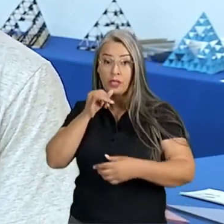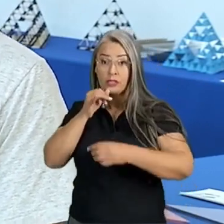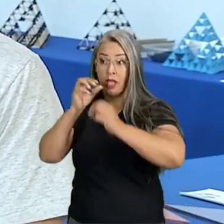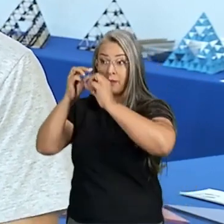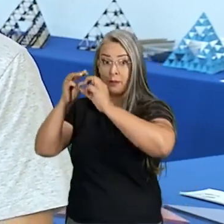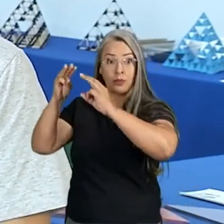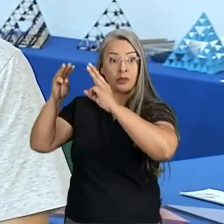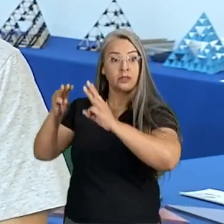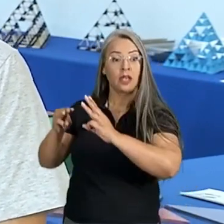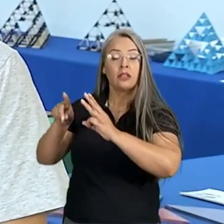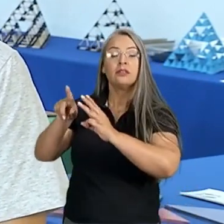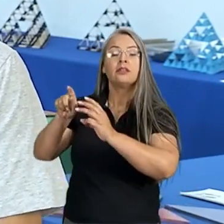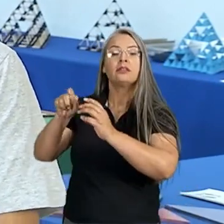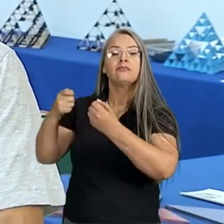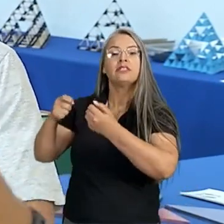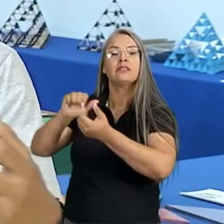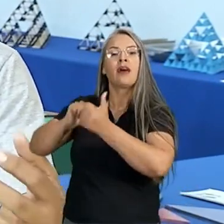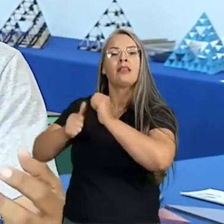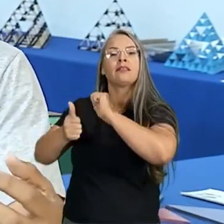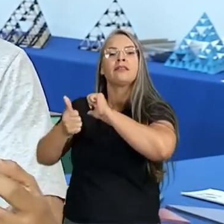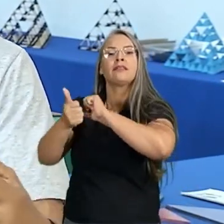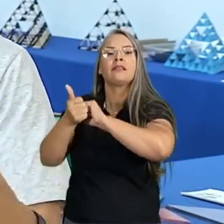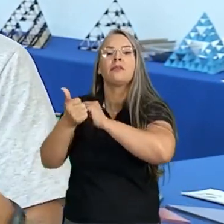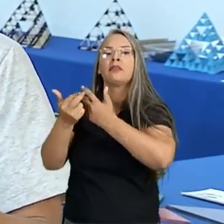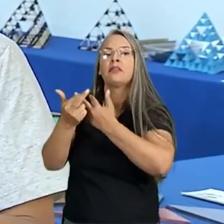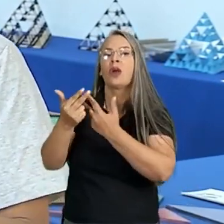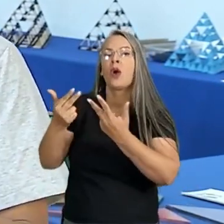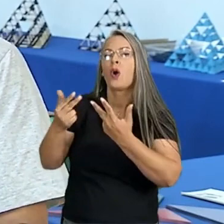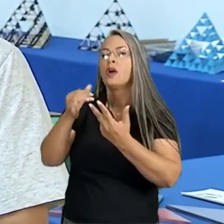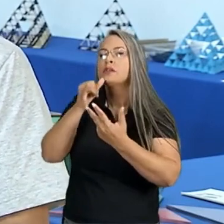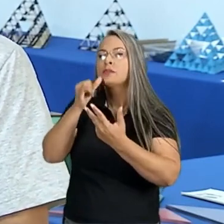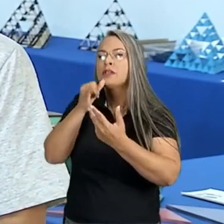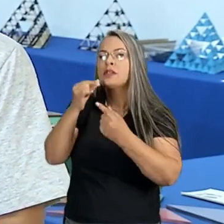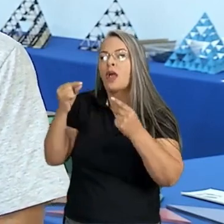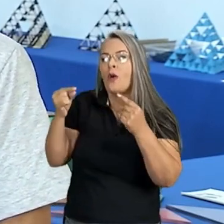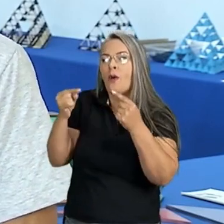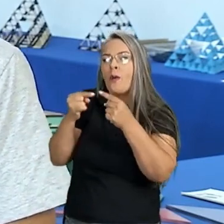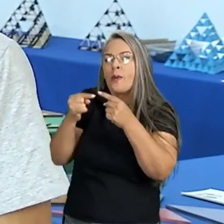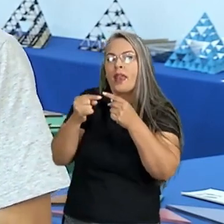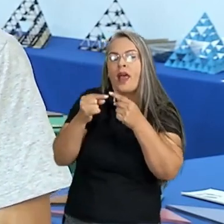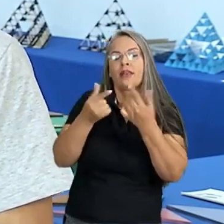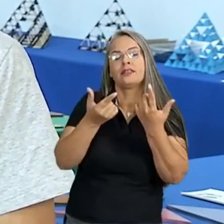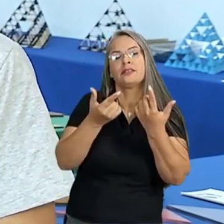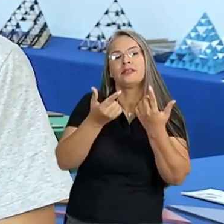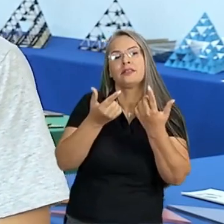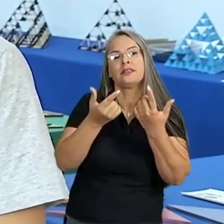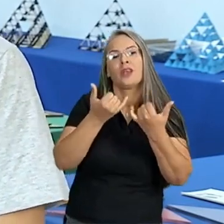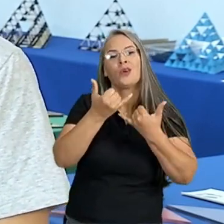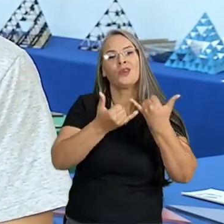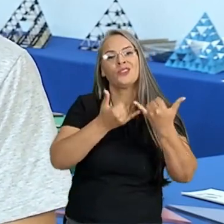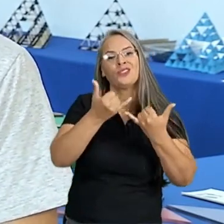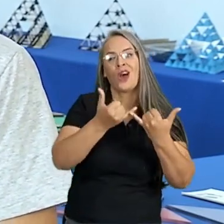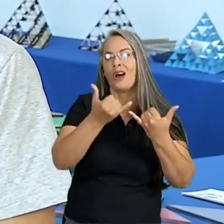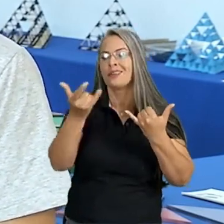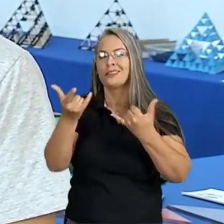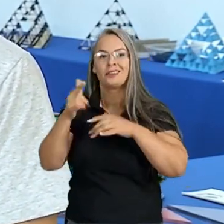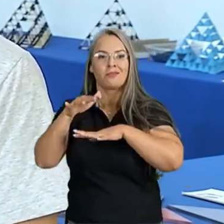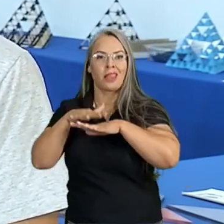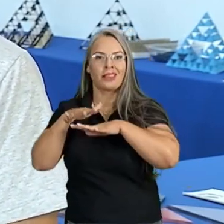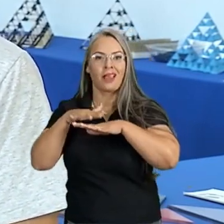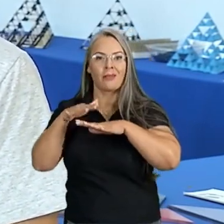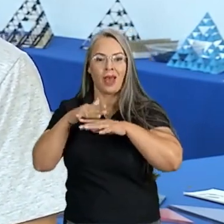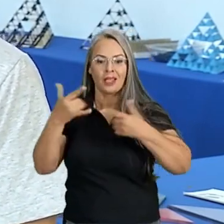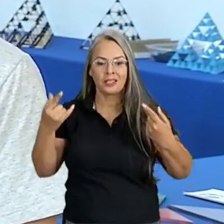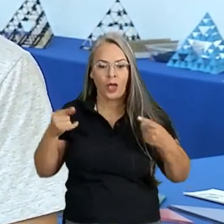que tivesse relação entre matemática e jogos e bom a gente procura algumas ideias